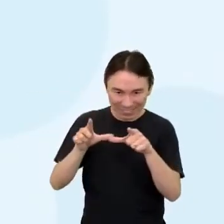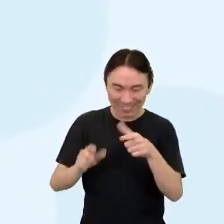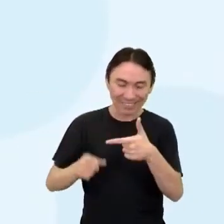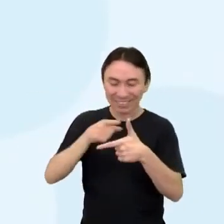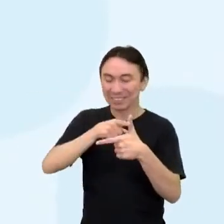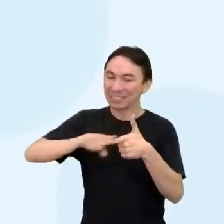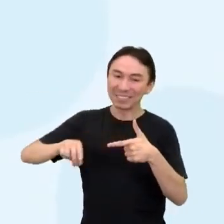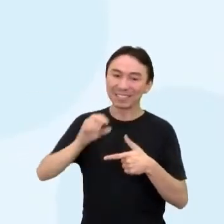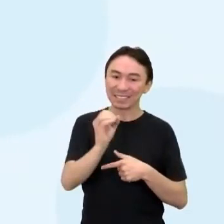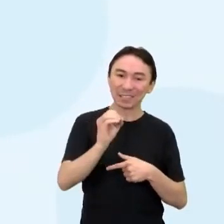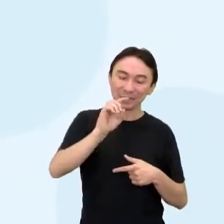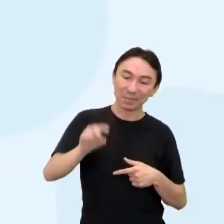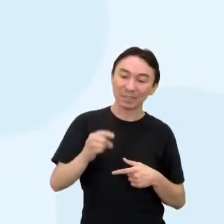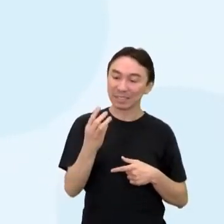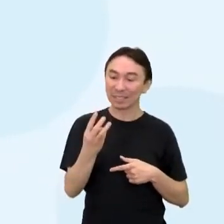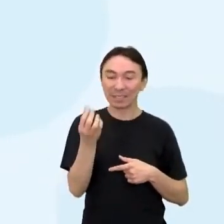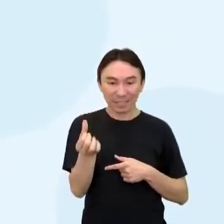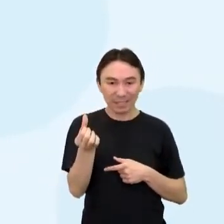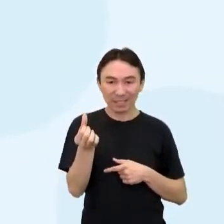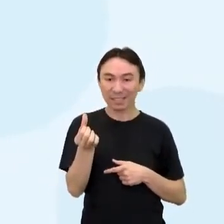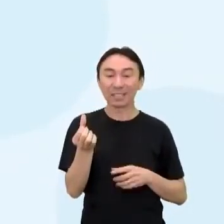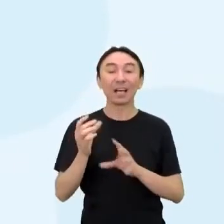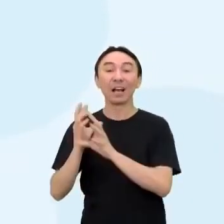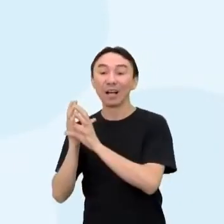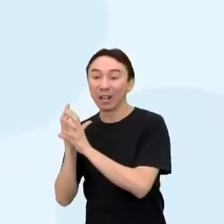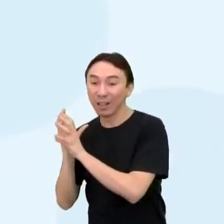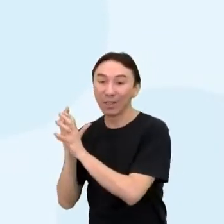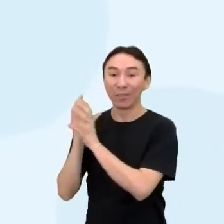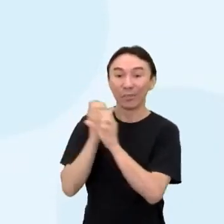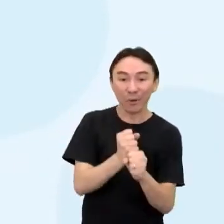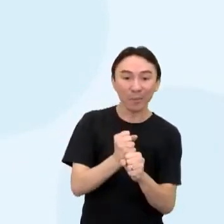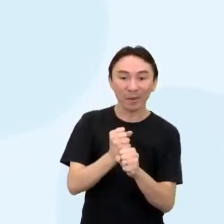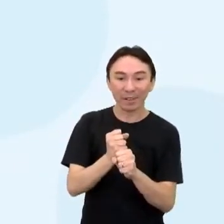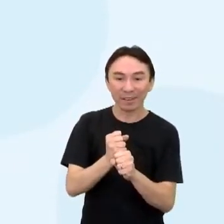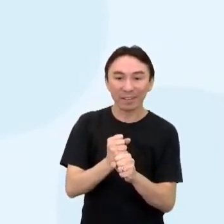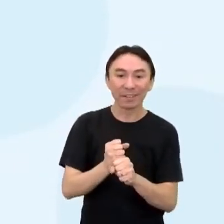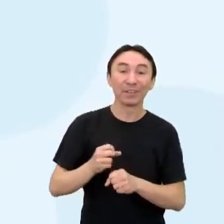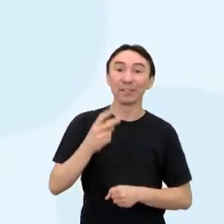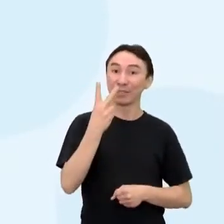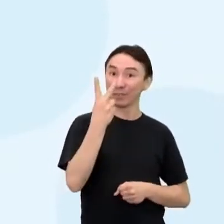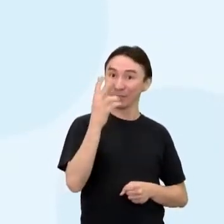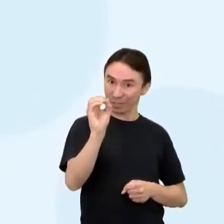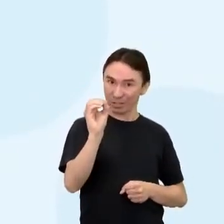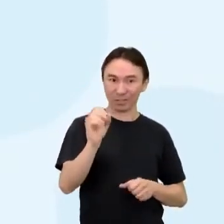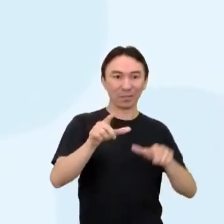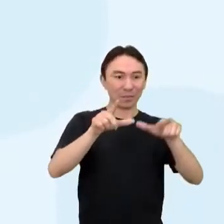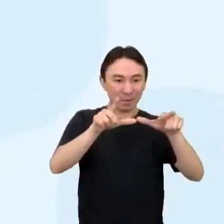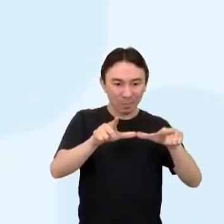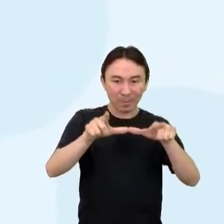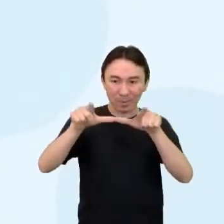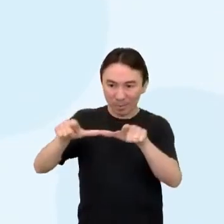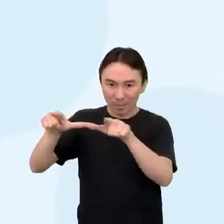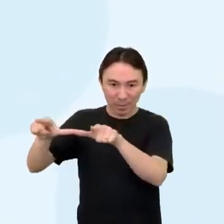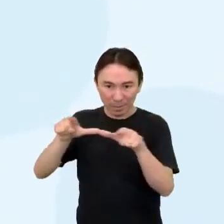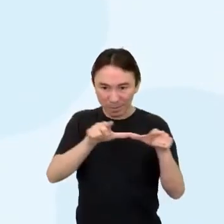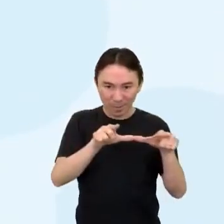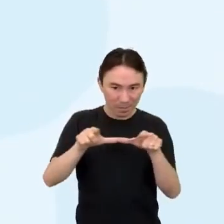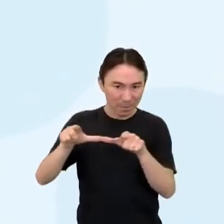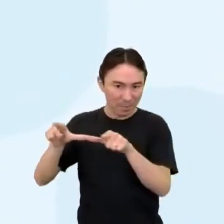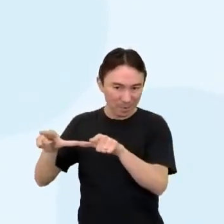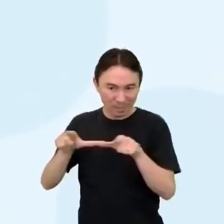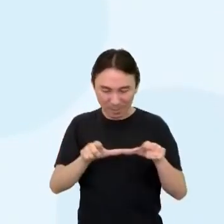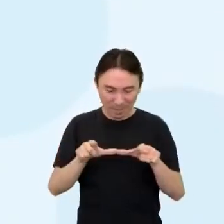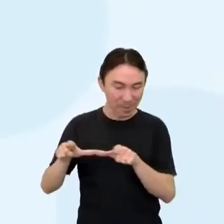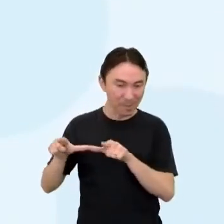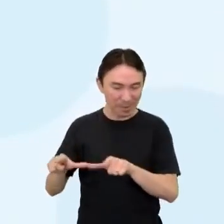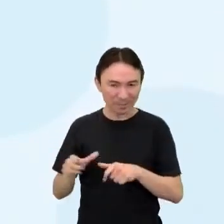um total de 20 peças. Tá? Lembrando que a pergunta não é essa, né? Veja, outra possibilidade de solução. Mas é